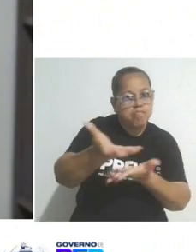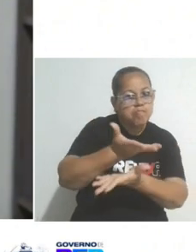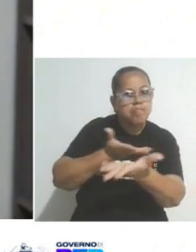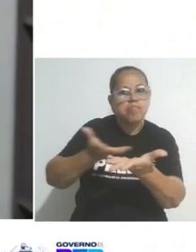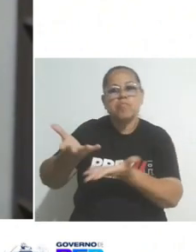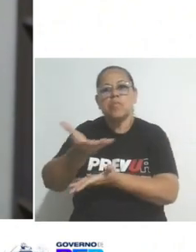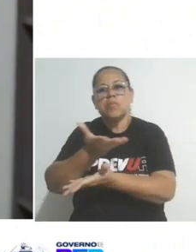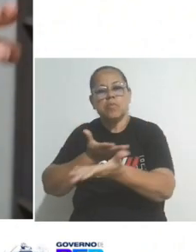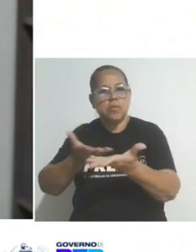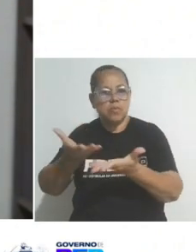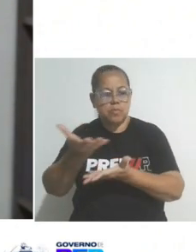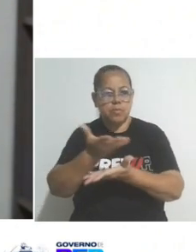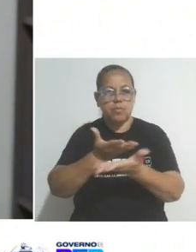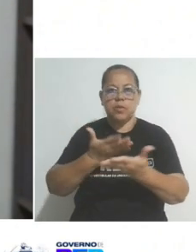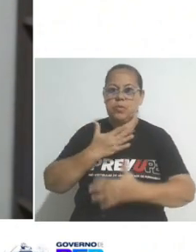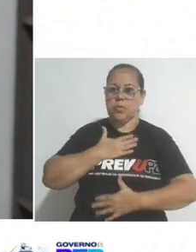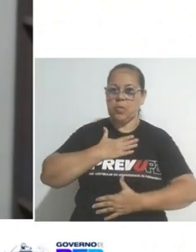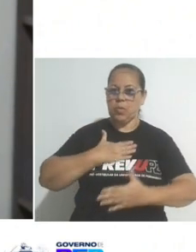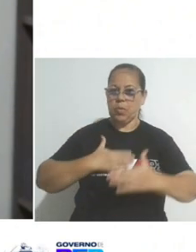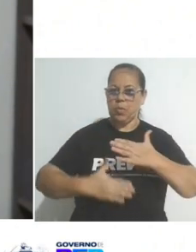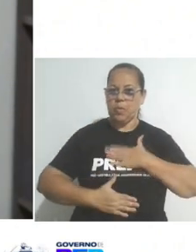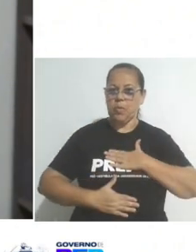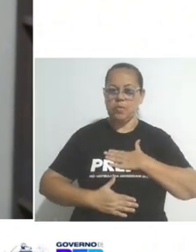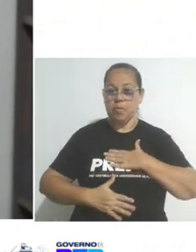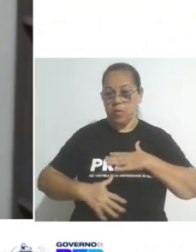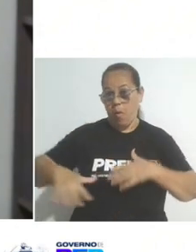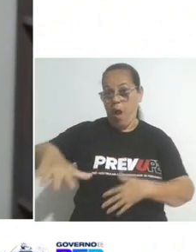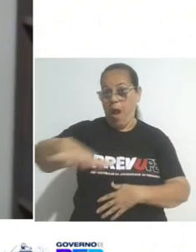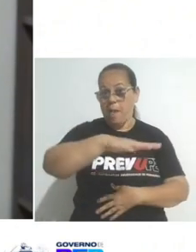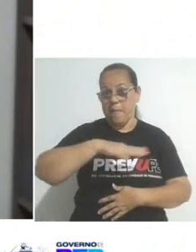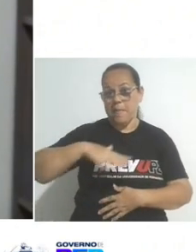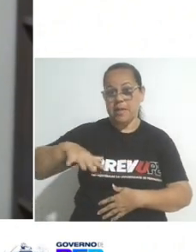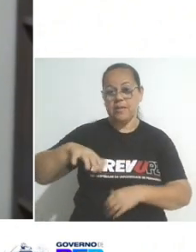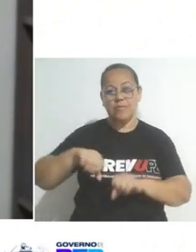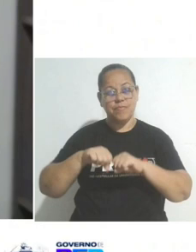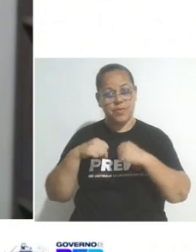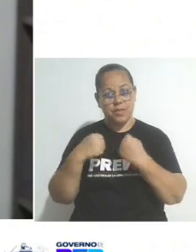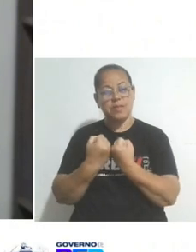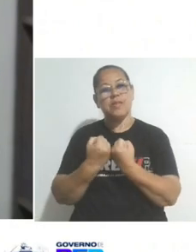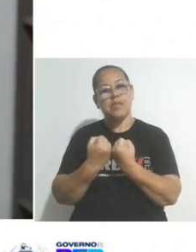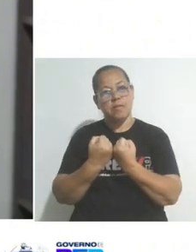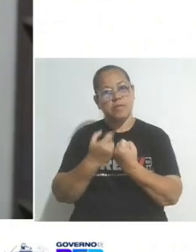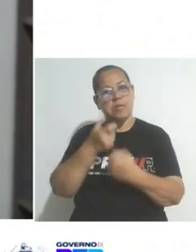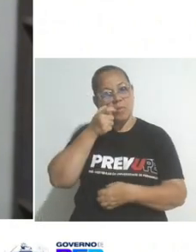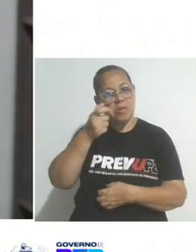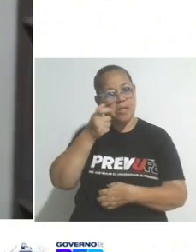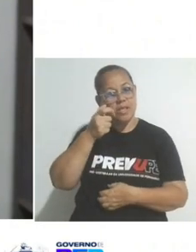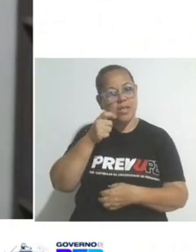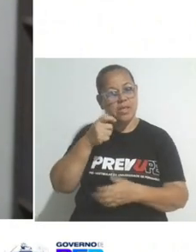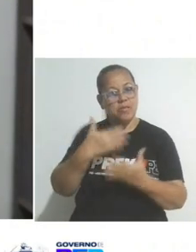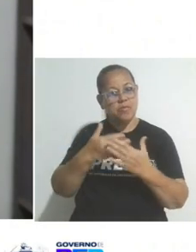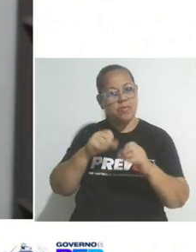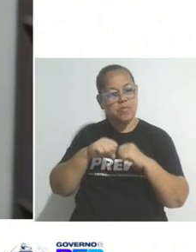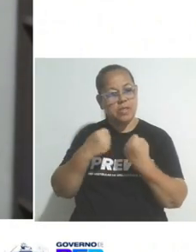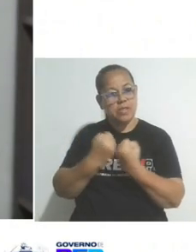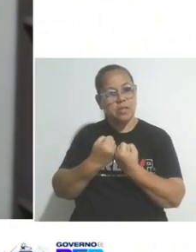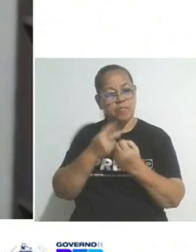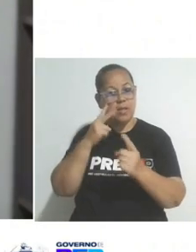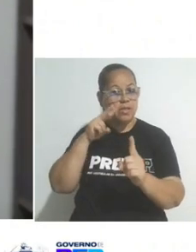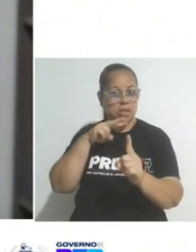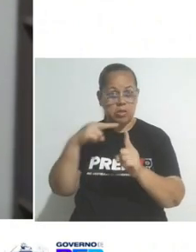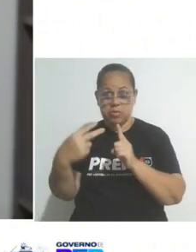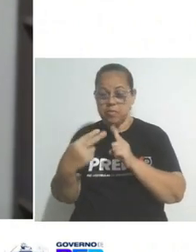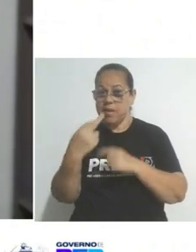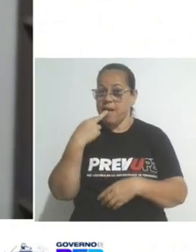interação dentro de um corpo social é por isso inclusive que nos interessa em sociologia nessa perspectiva a